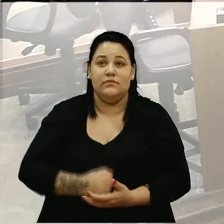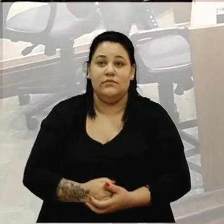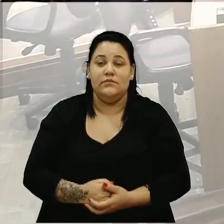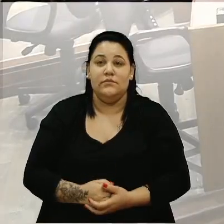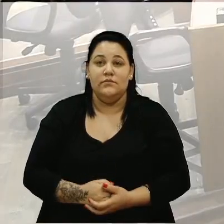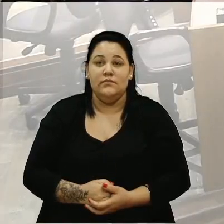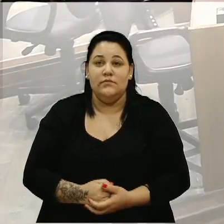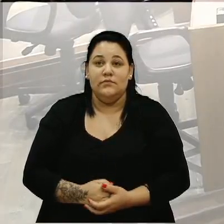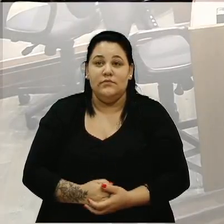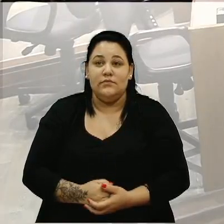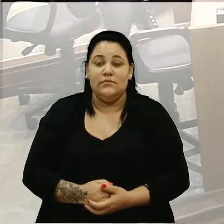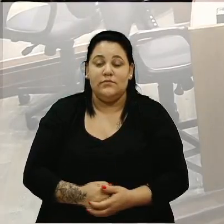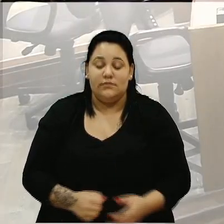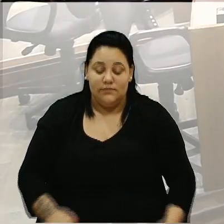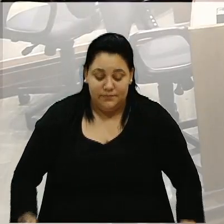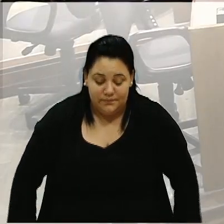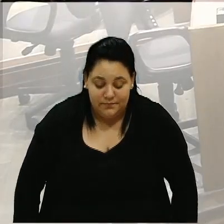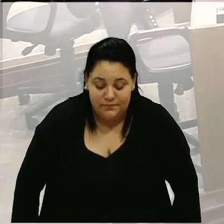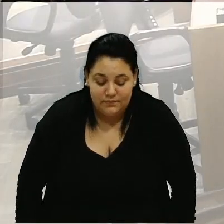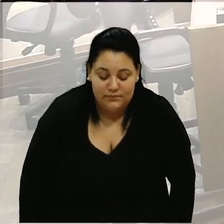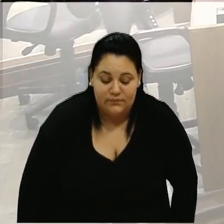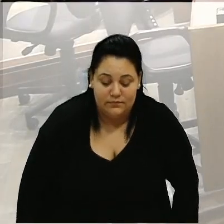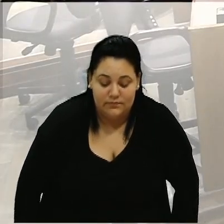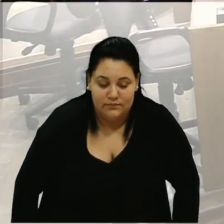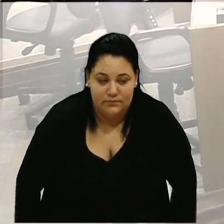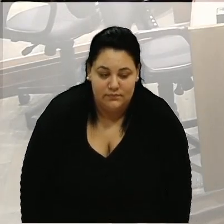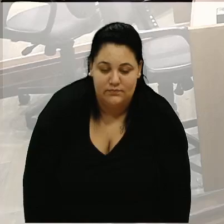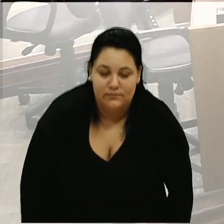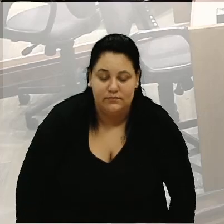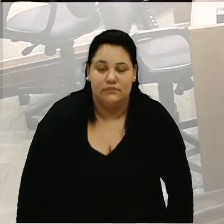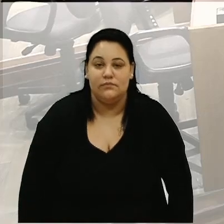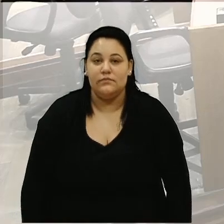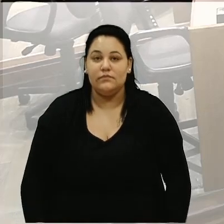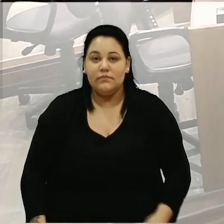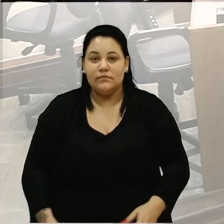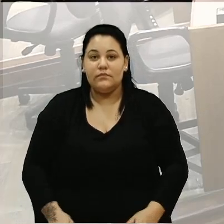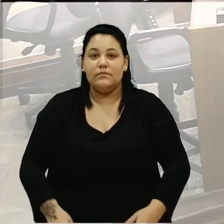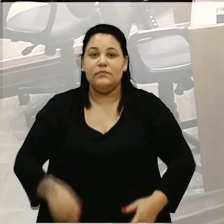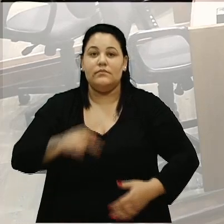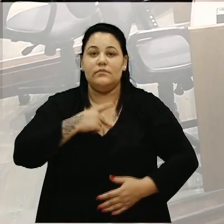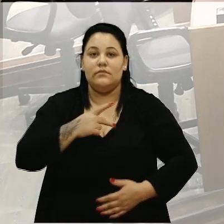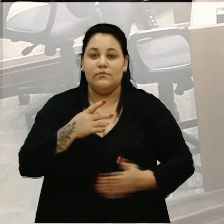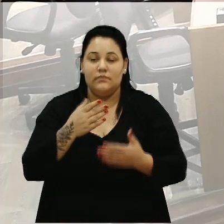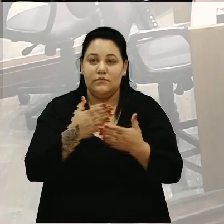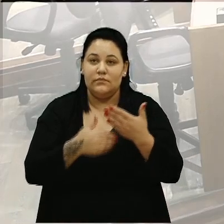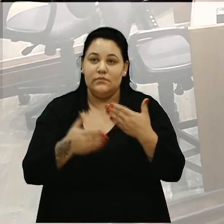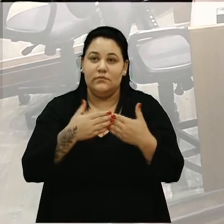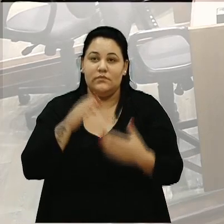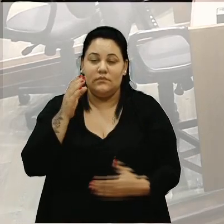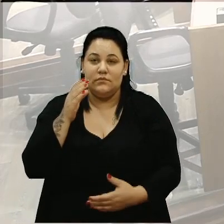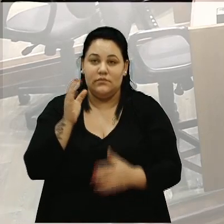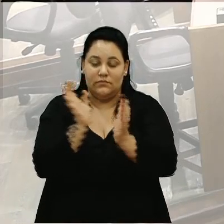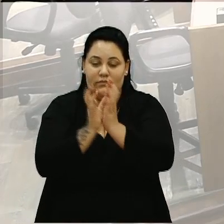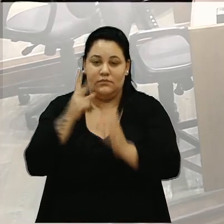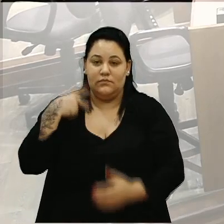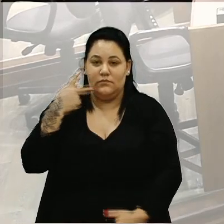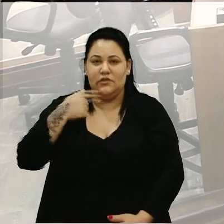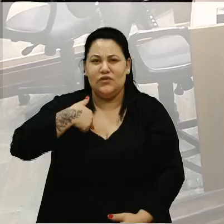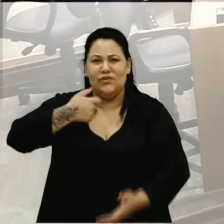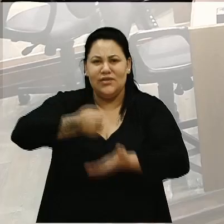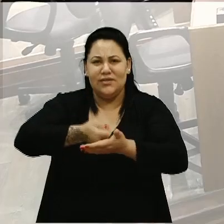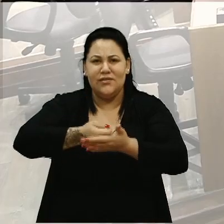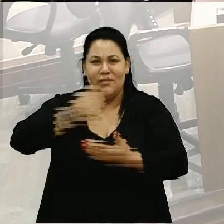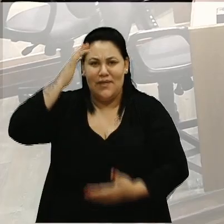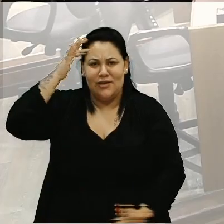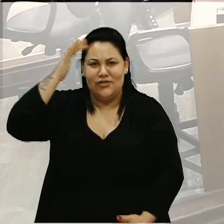Com a palavra. Senhor presidente, caros colegas vereadores, eu estou tentando imaginar a